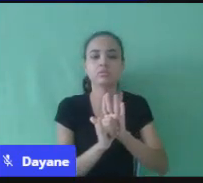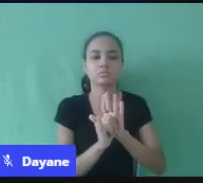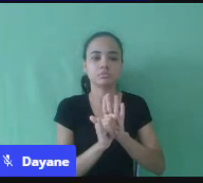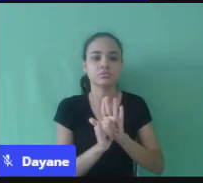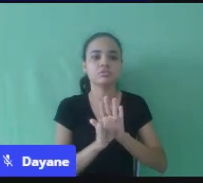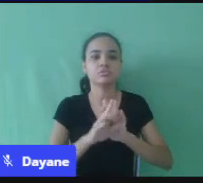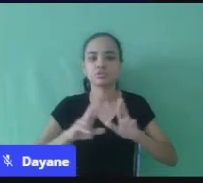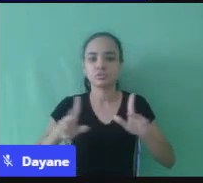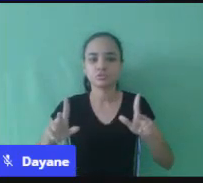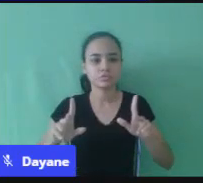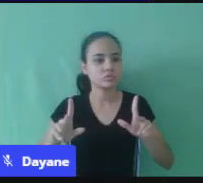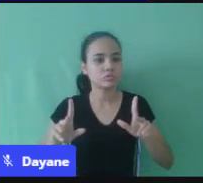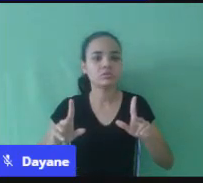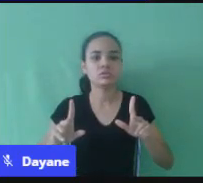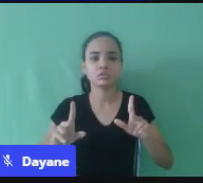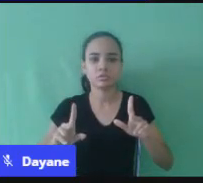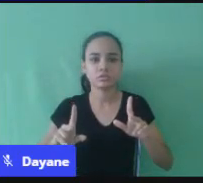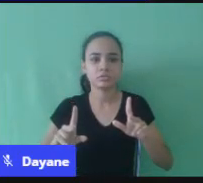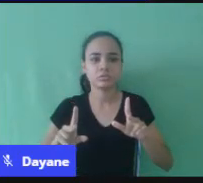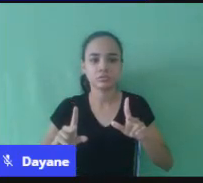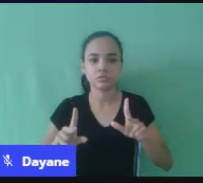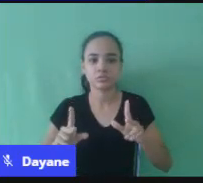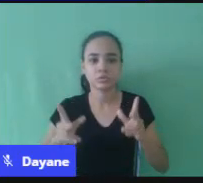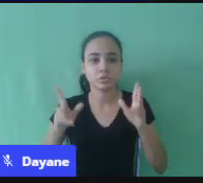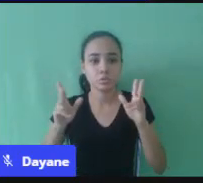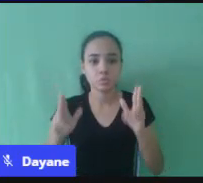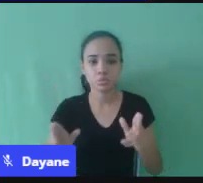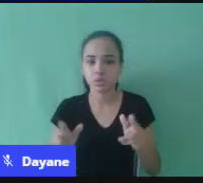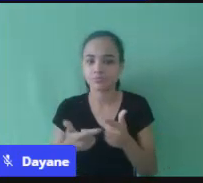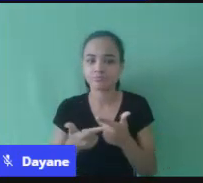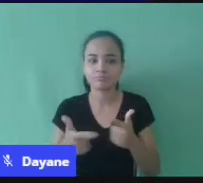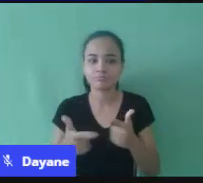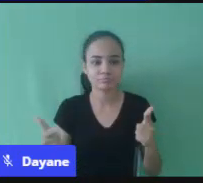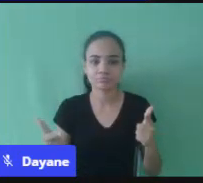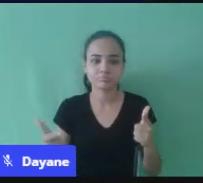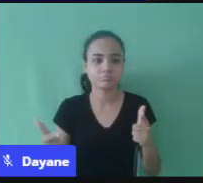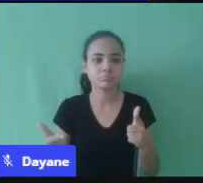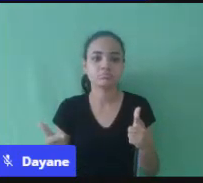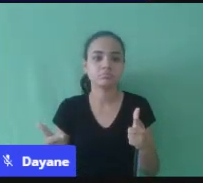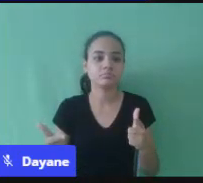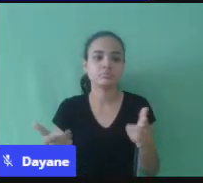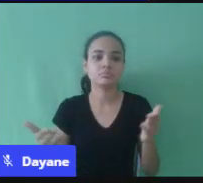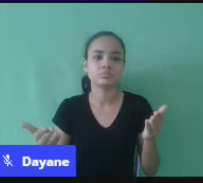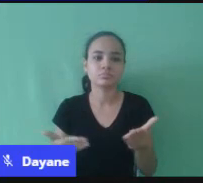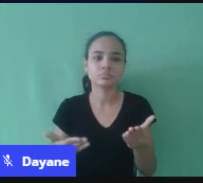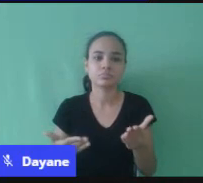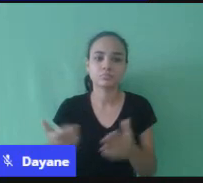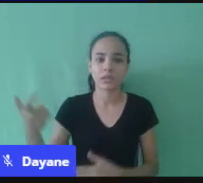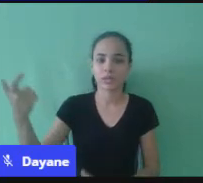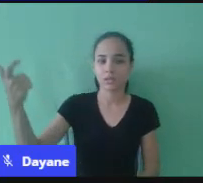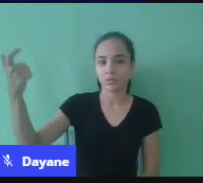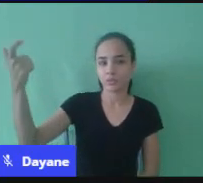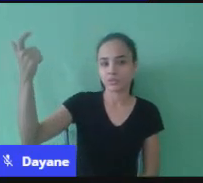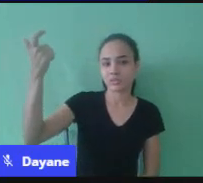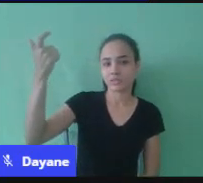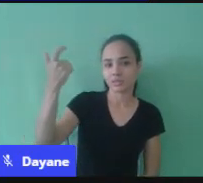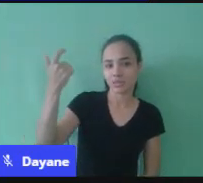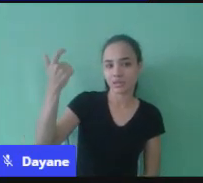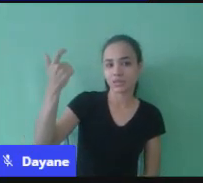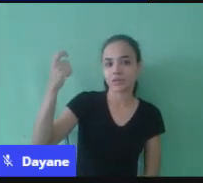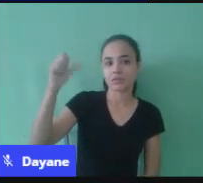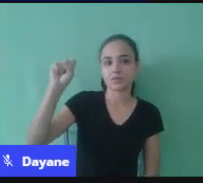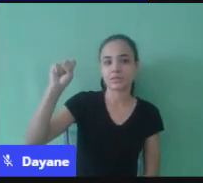foi constituída como tal, né? A partir dos selfies. Há narrativas a todo momento nas